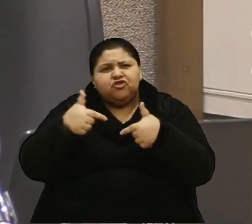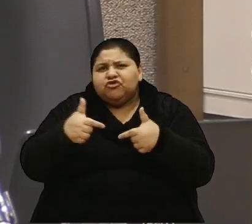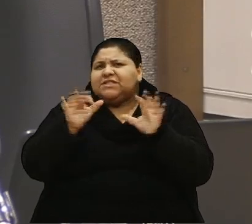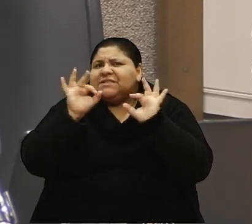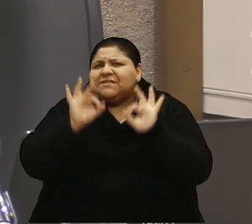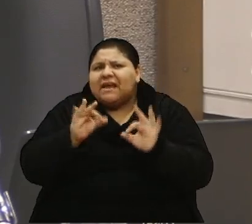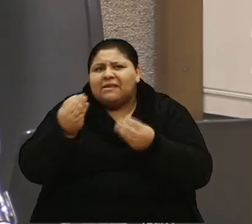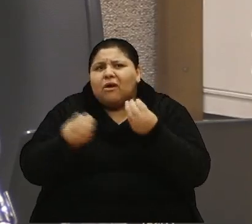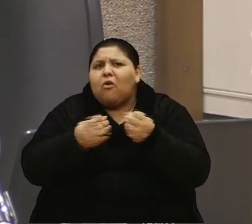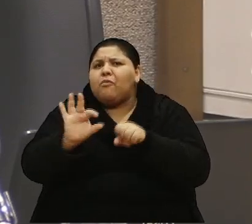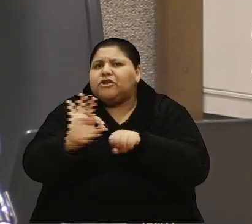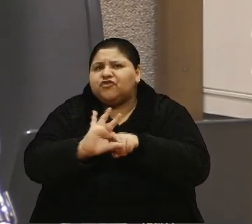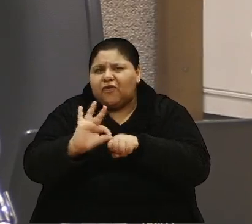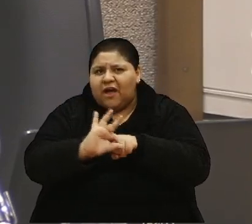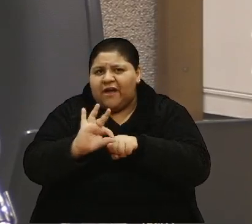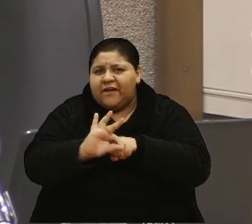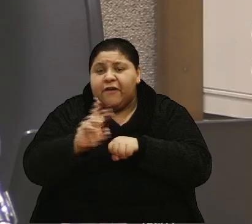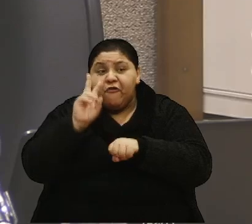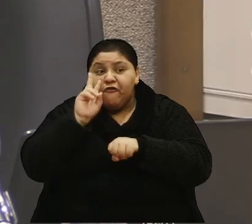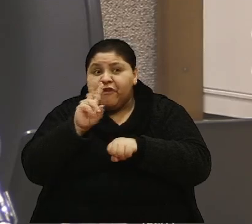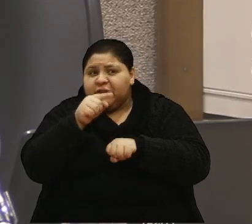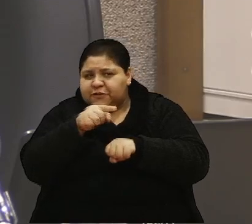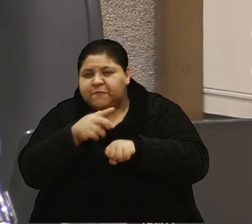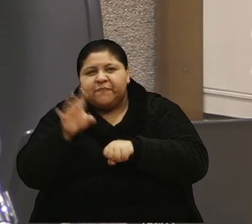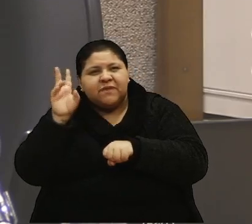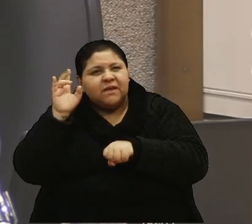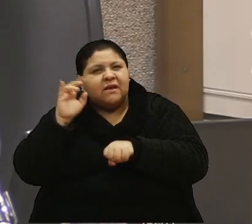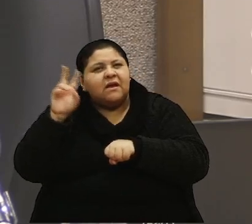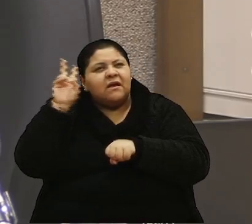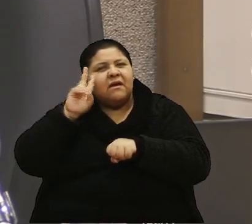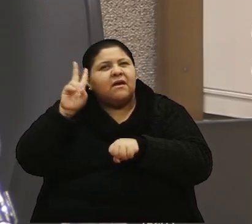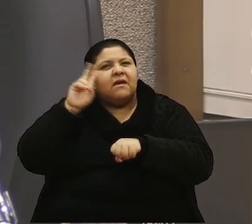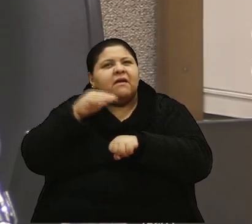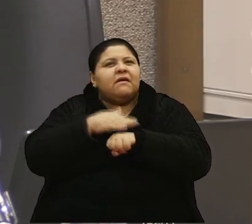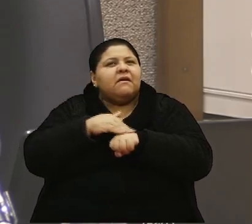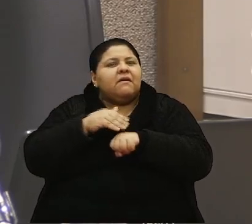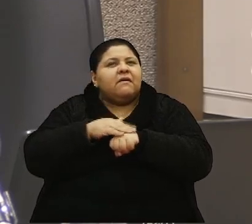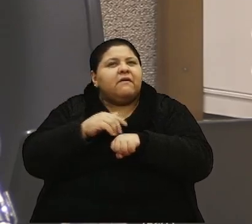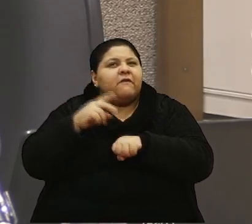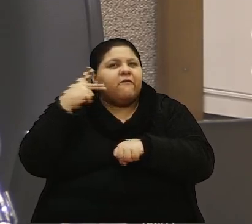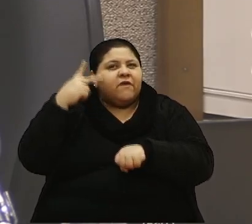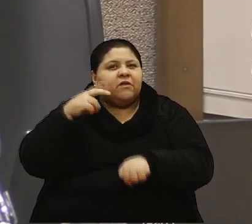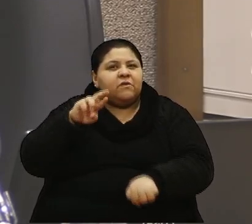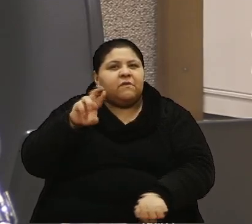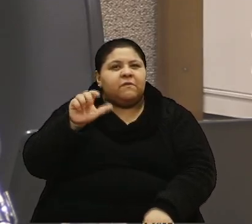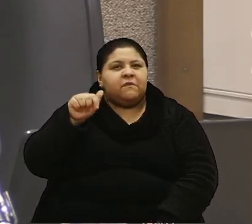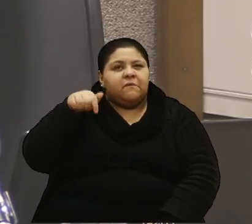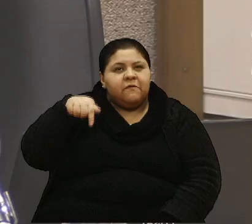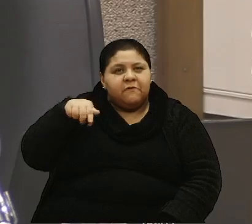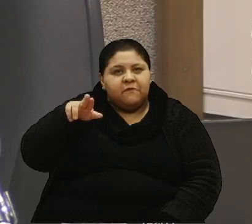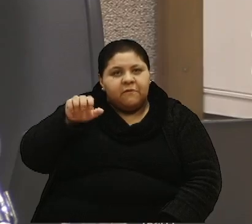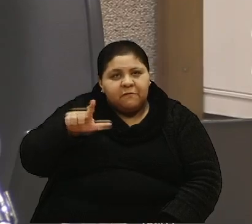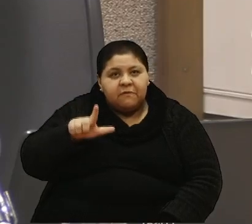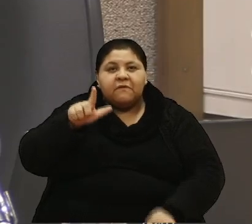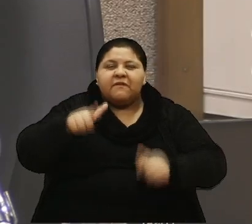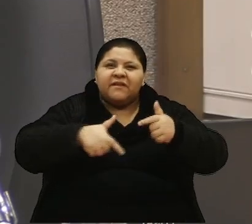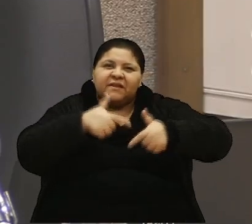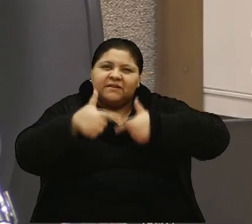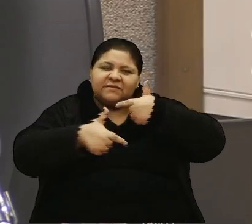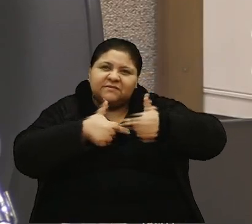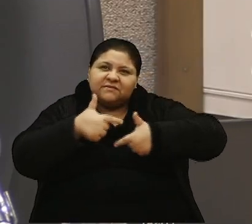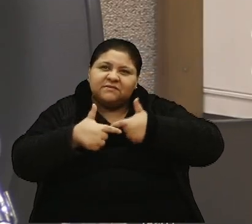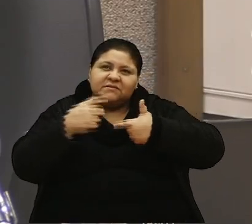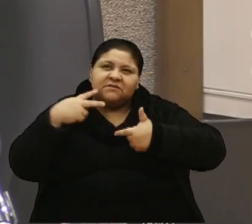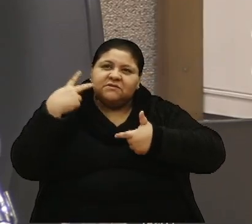feito. Então, quando vejo a senhora aí, eu me lembro da saudosa vereadora Raquel Graciotin, né, que atuou, a vereadora